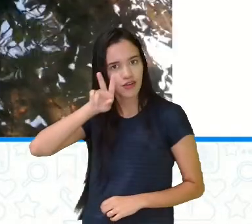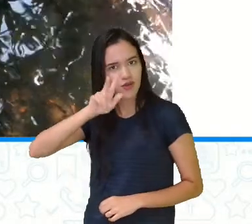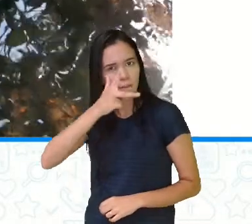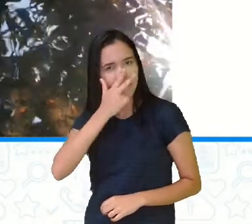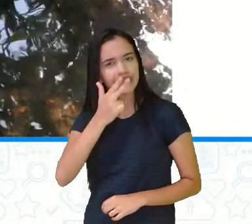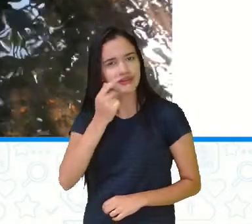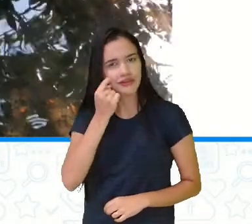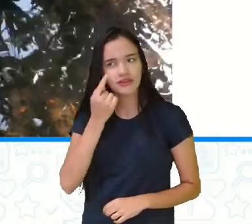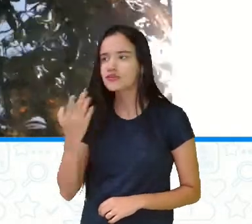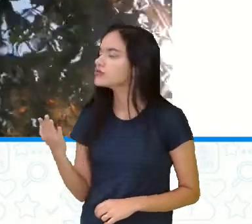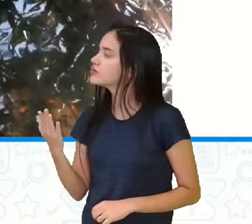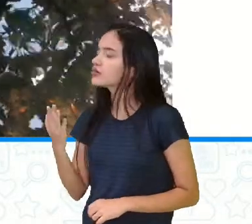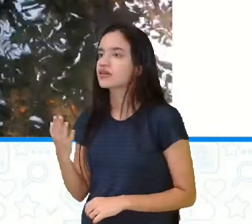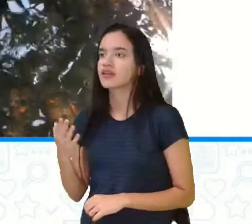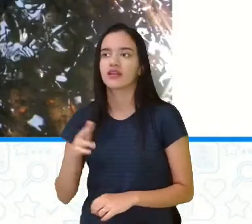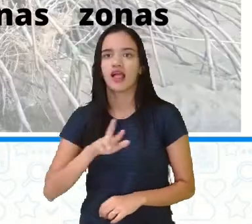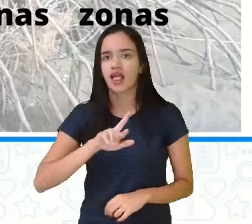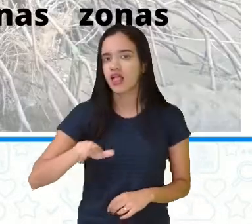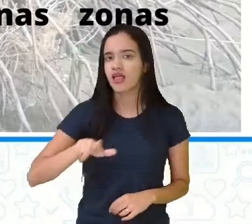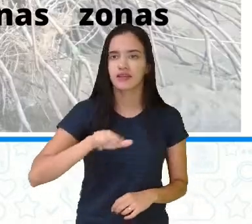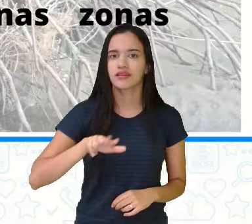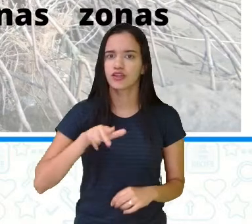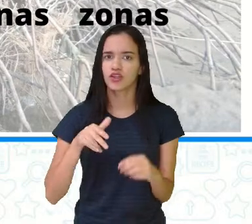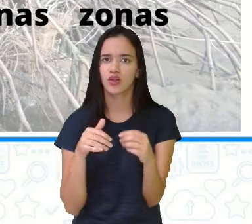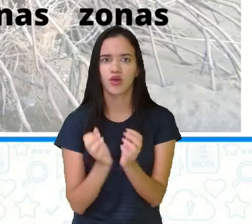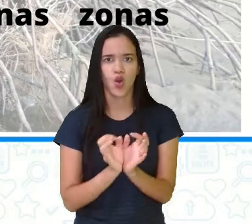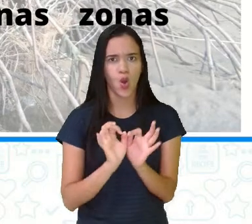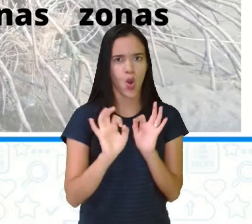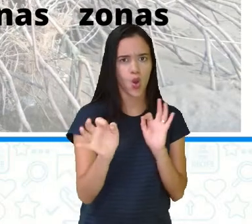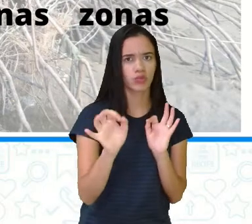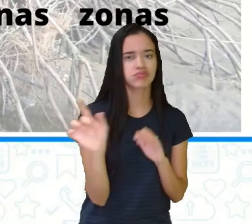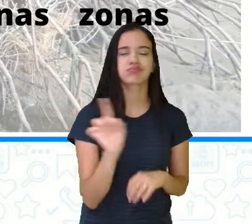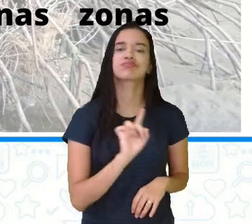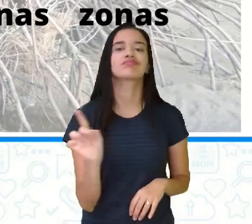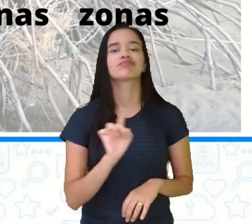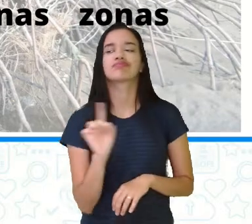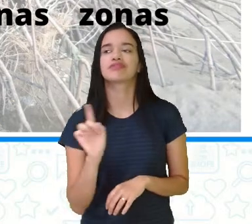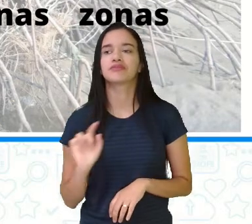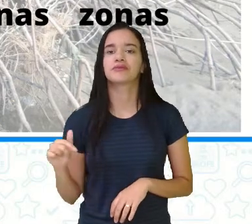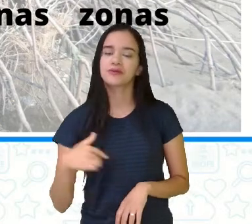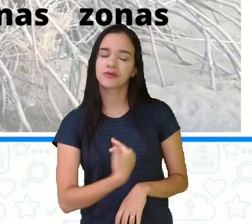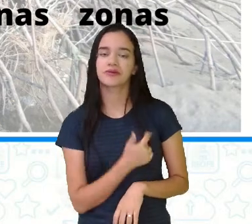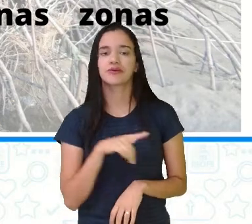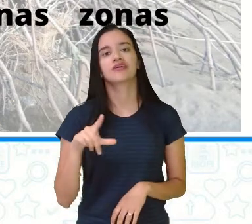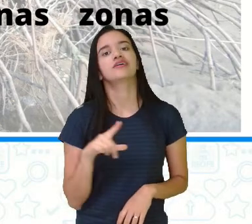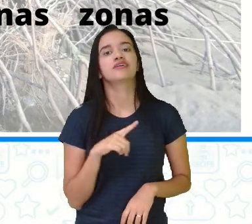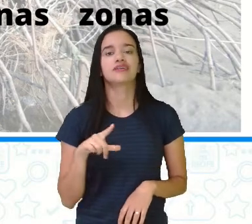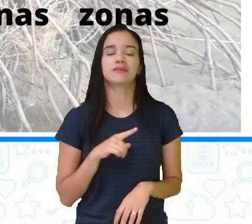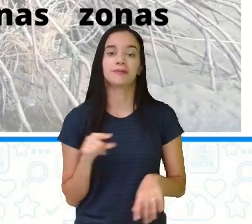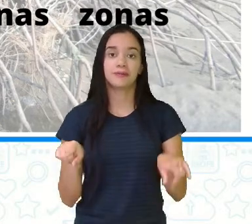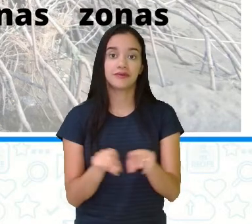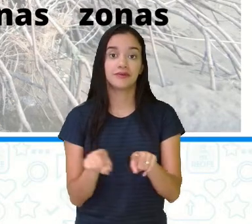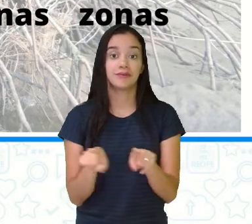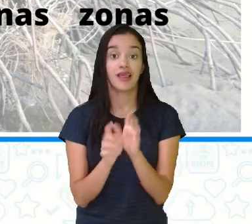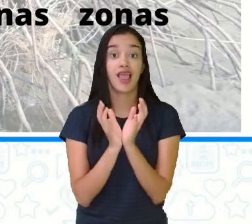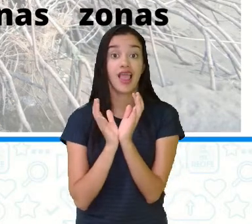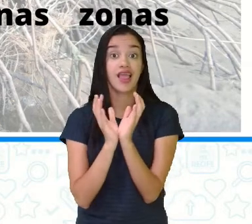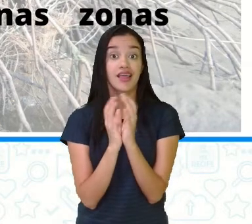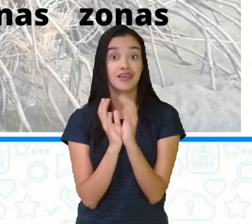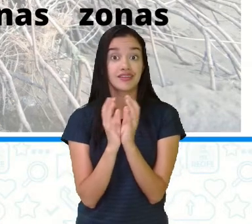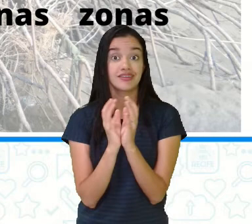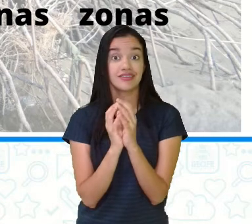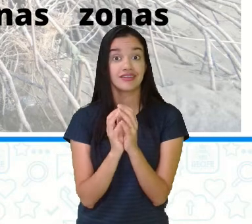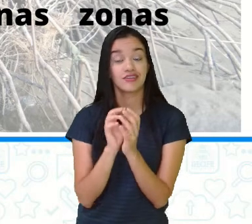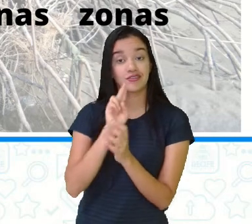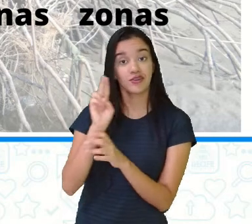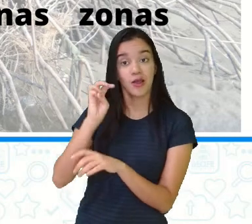parecido? Não é algo que está longe da gente, não. Aqui nós temos também no nosso litoral, aqui em Recife, o mangue.